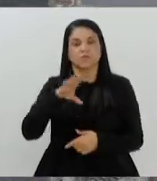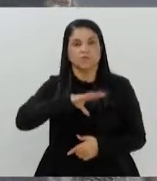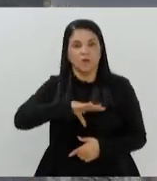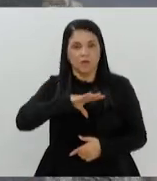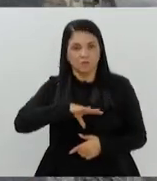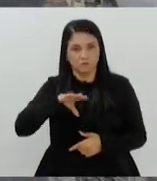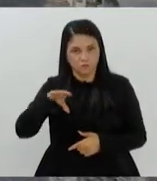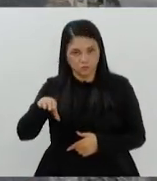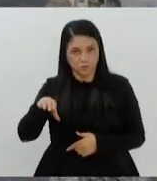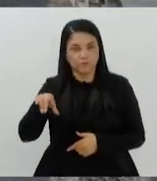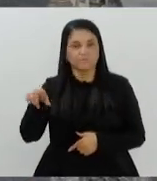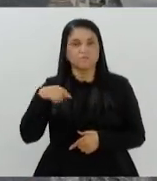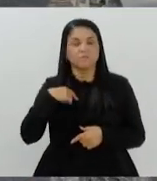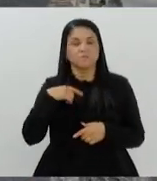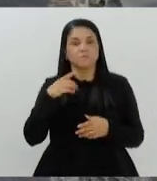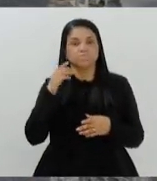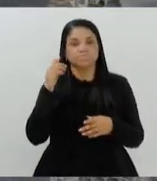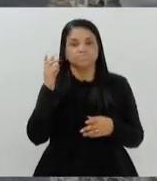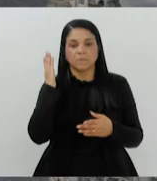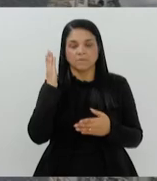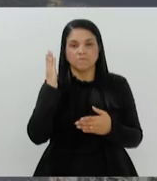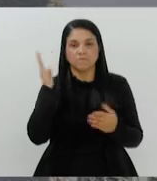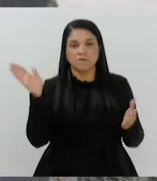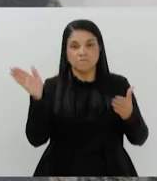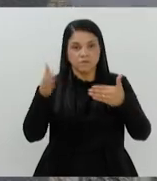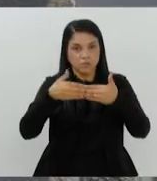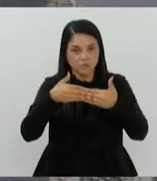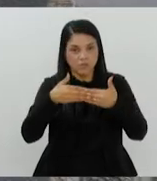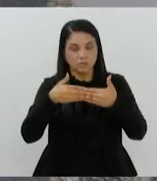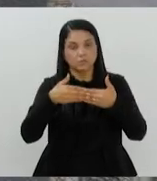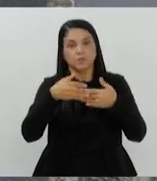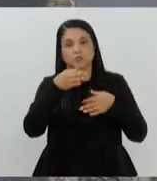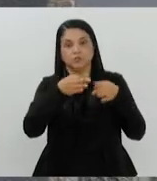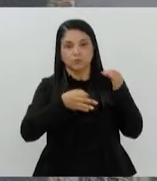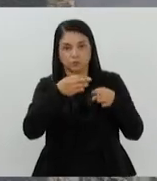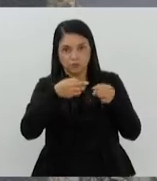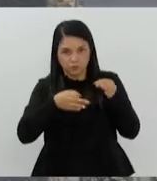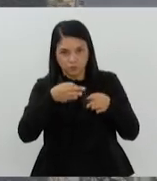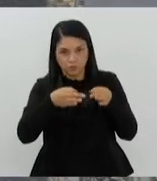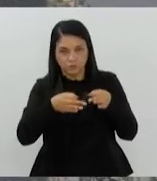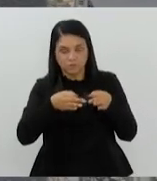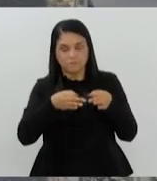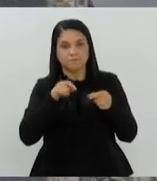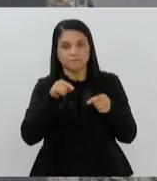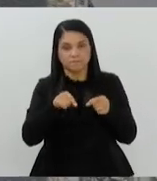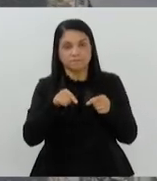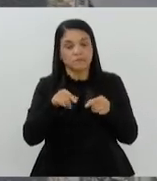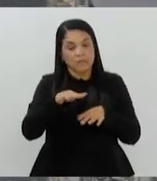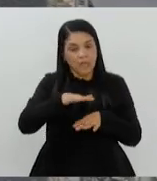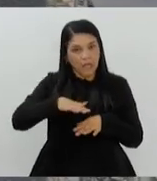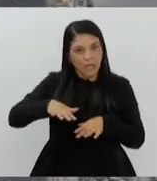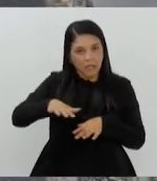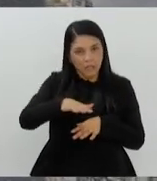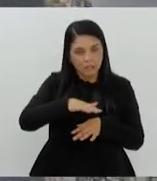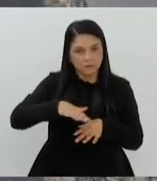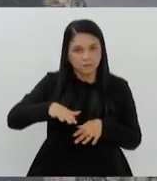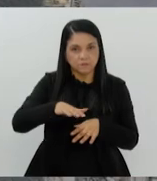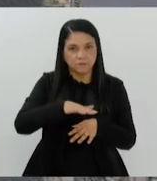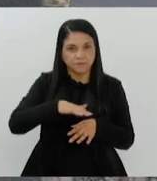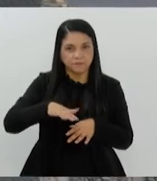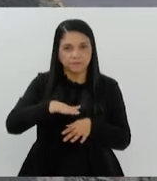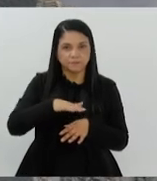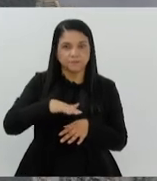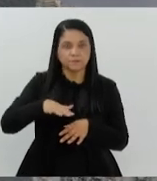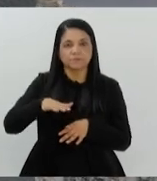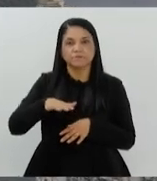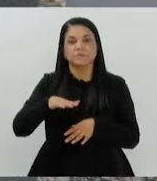uma decisão judicial de primeira instância, segundo a qual aquela região, deputado delegado